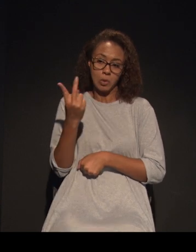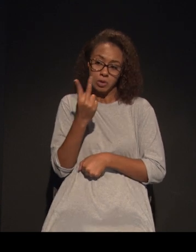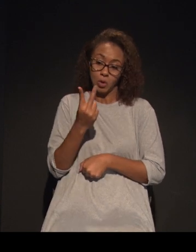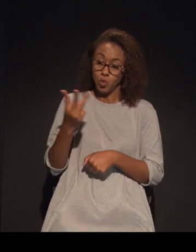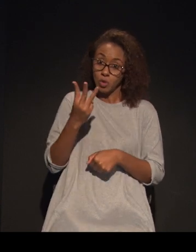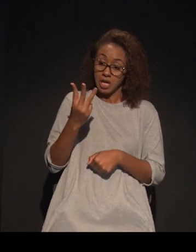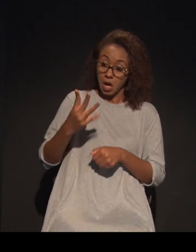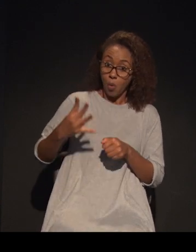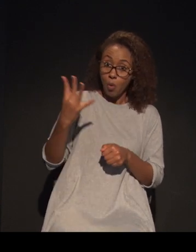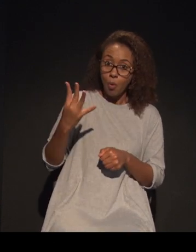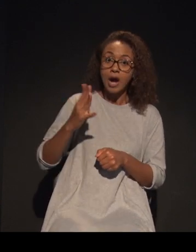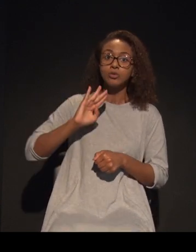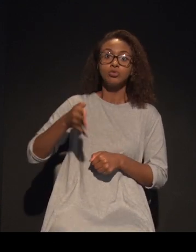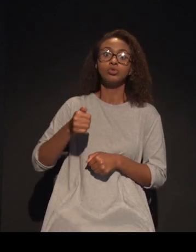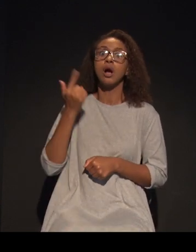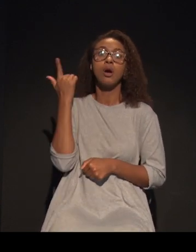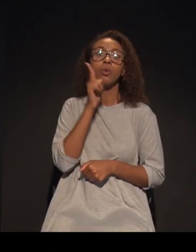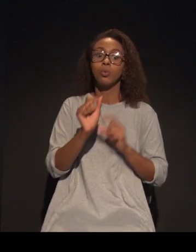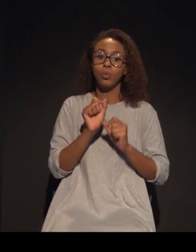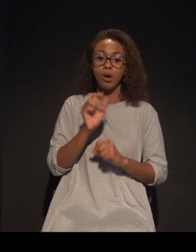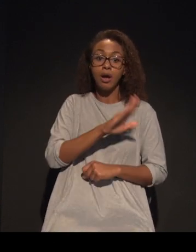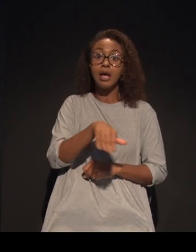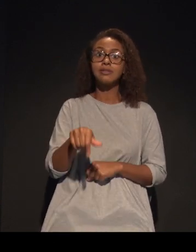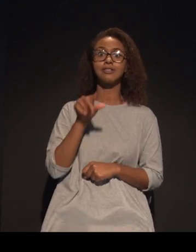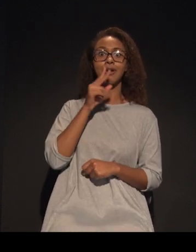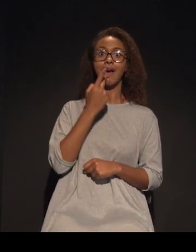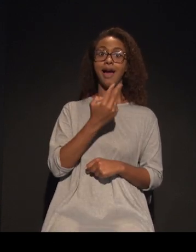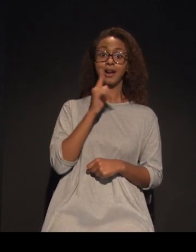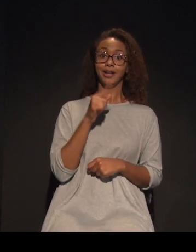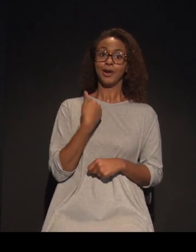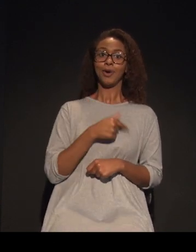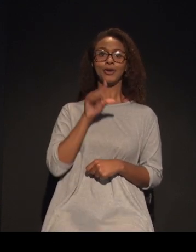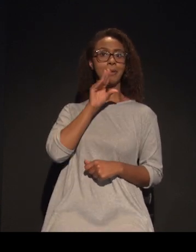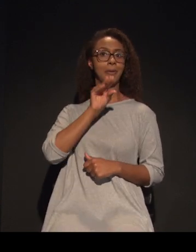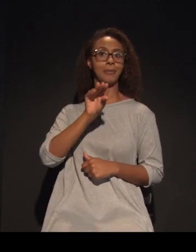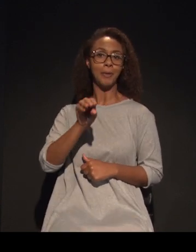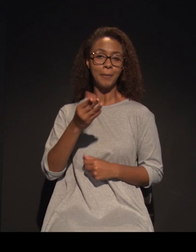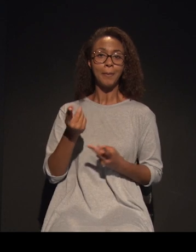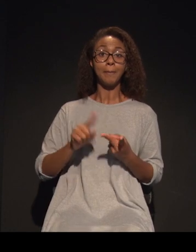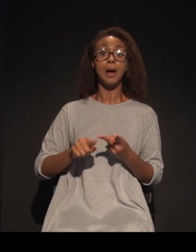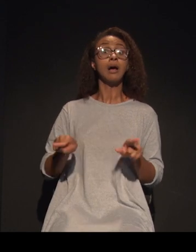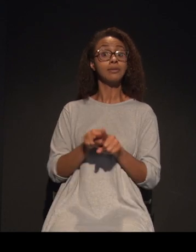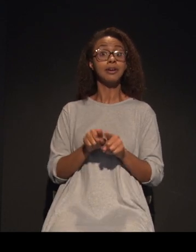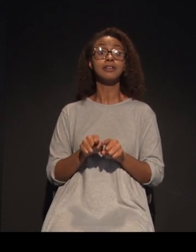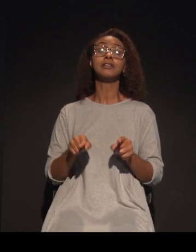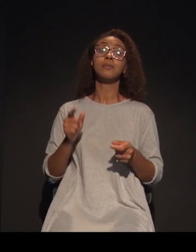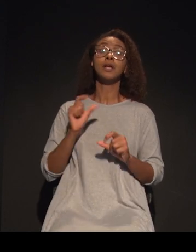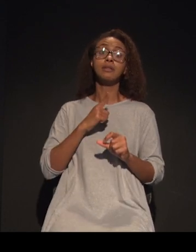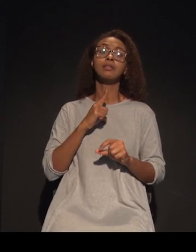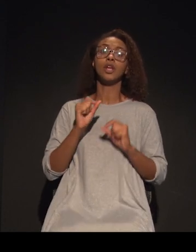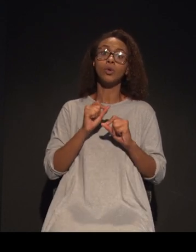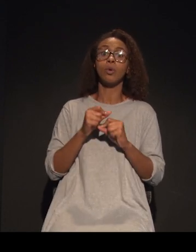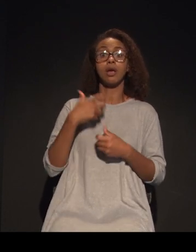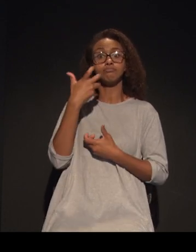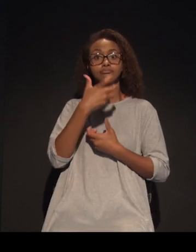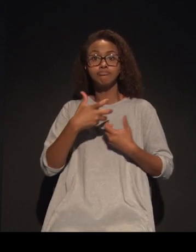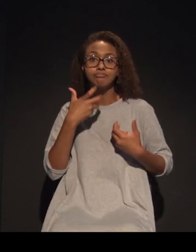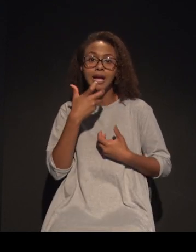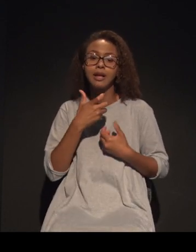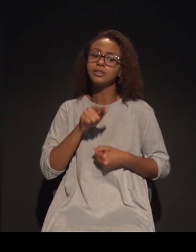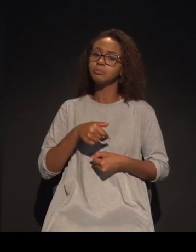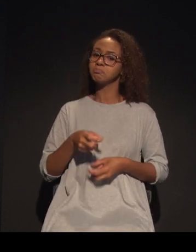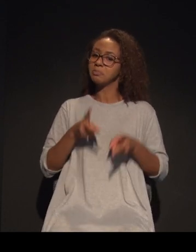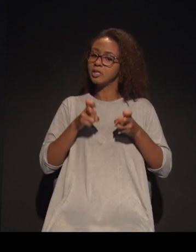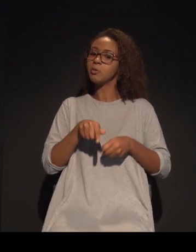resultado as crianças já começa a falar a língua também eles cantam bem então a gente está vendo que tem resultado